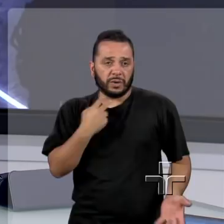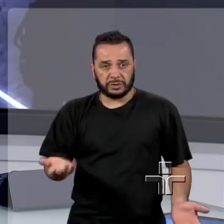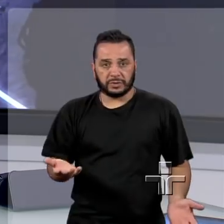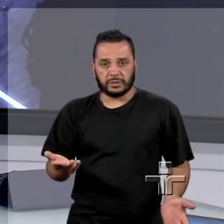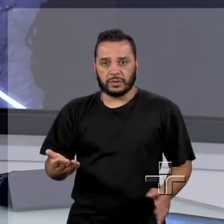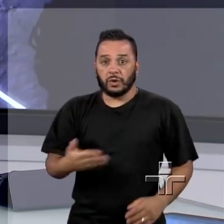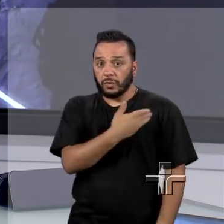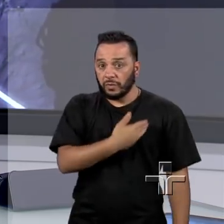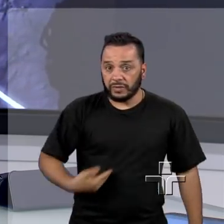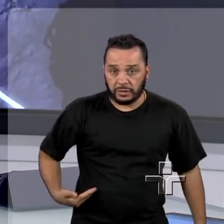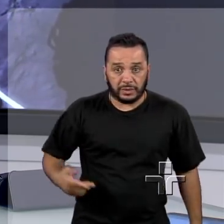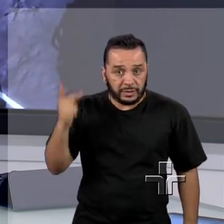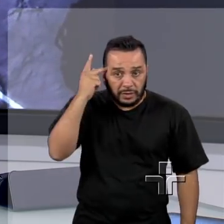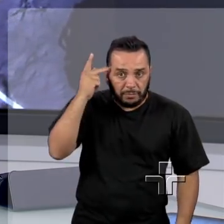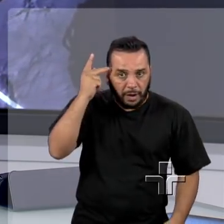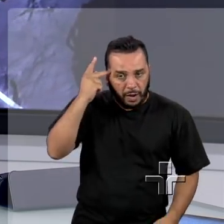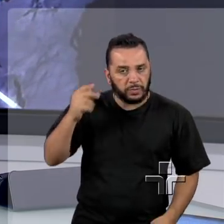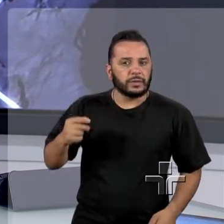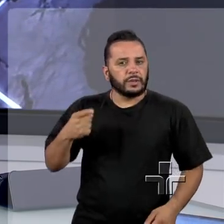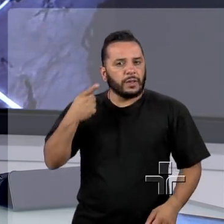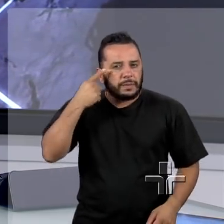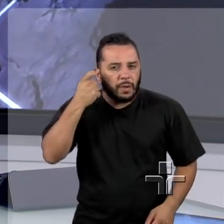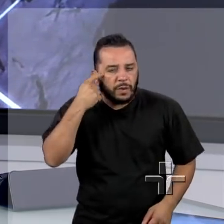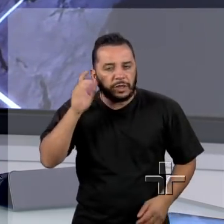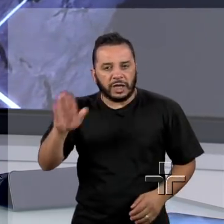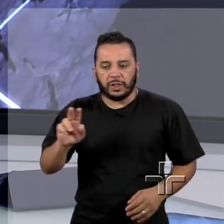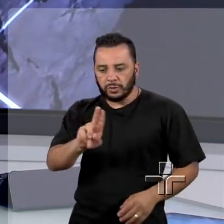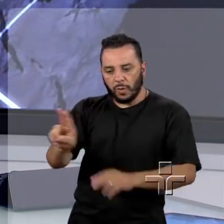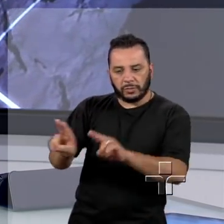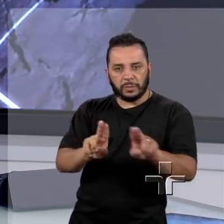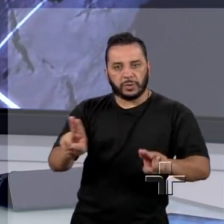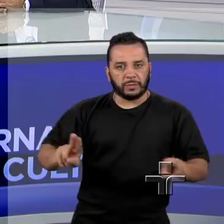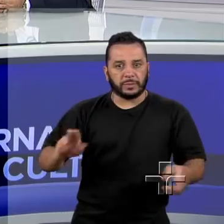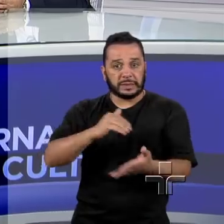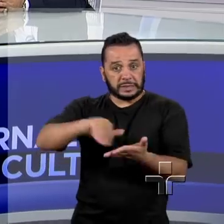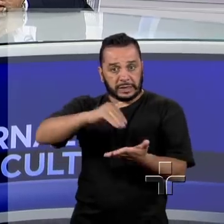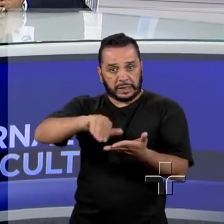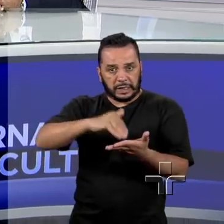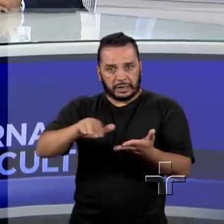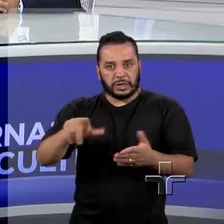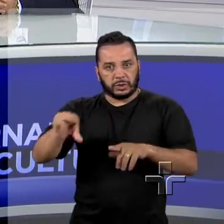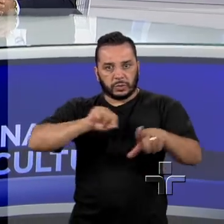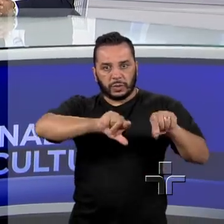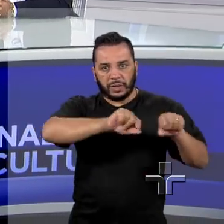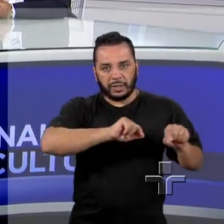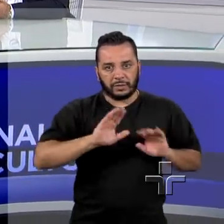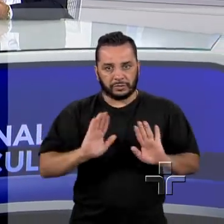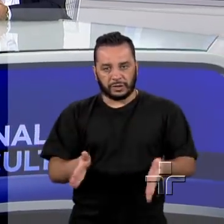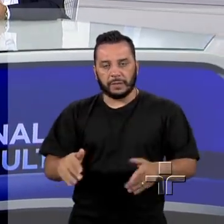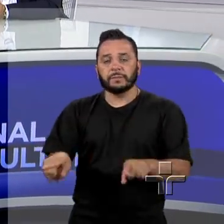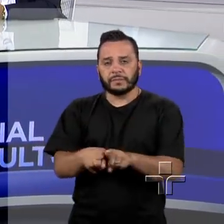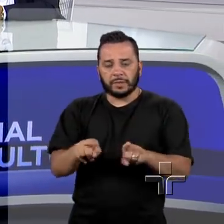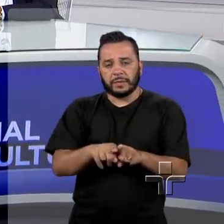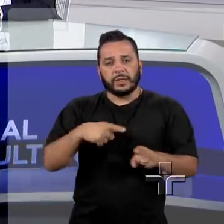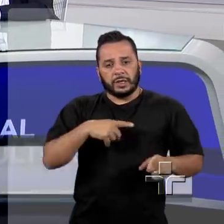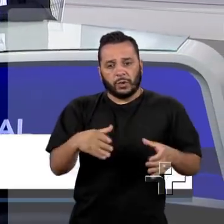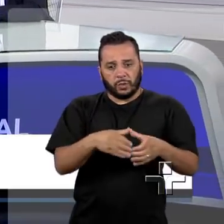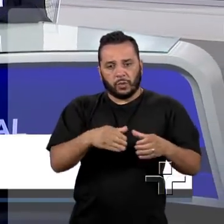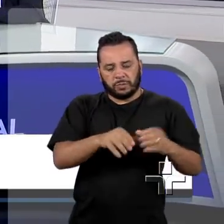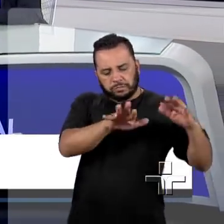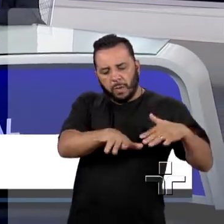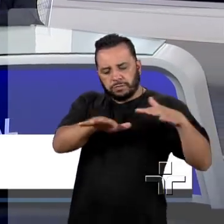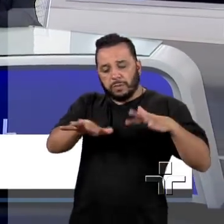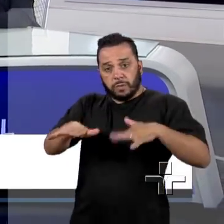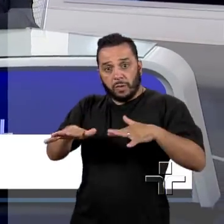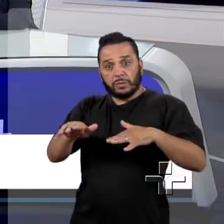São Paulo, João Dória, define os primeiros nomes para secretarias. E mais, a primeira caravana de imigrantes